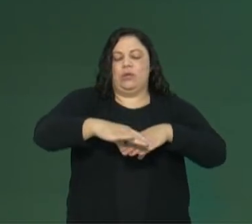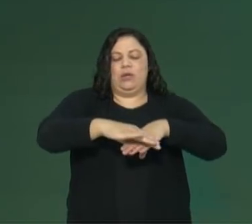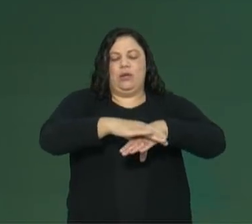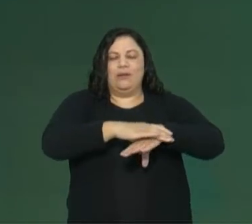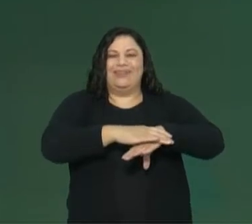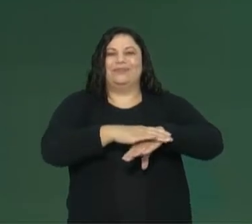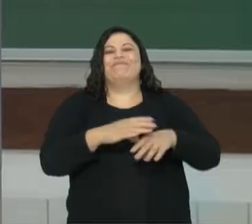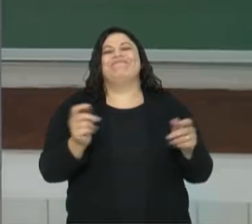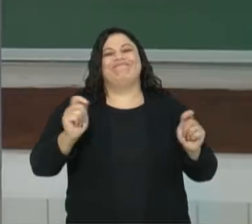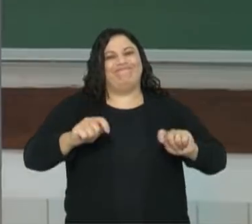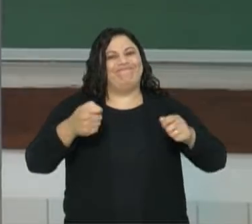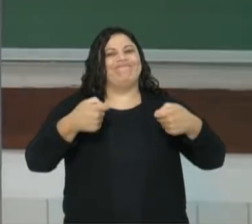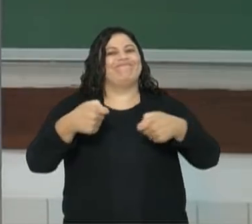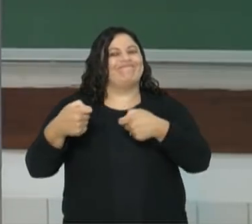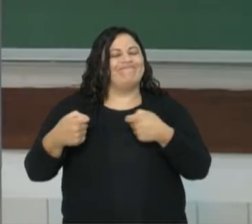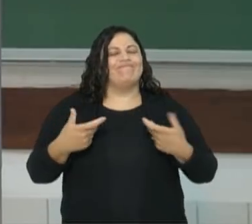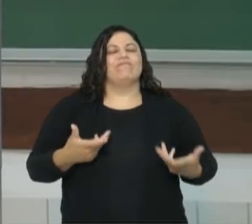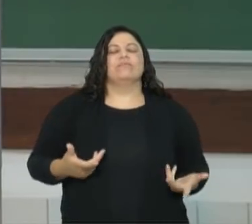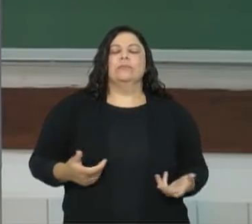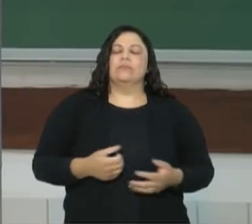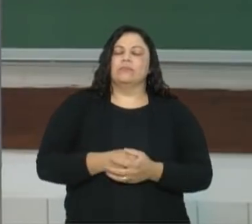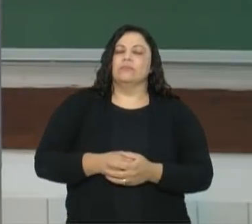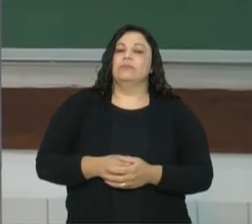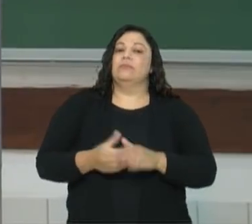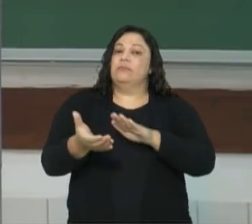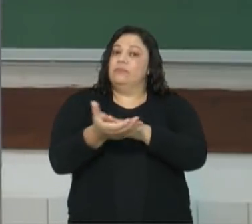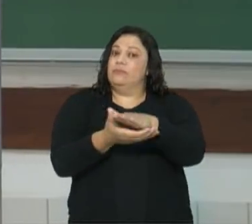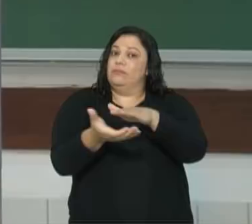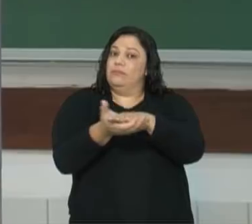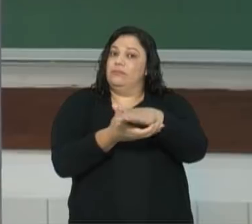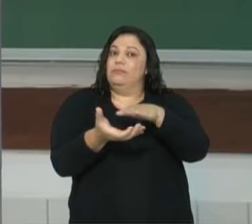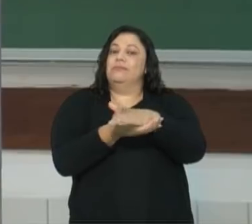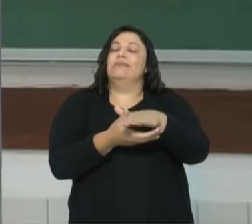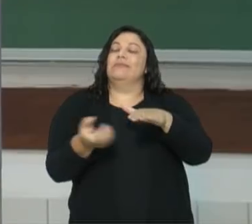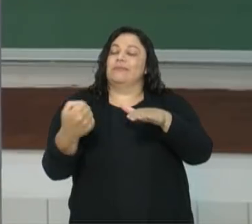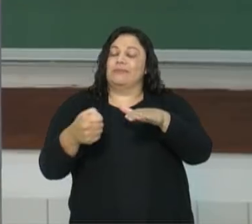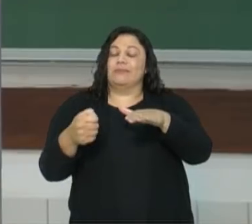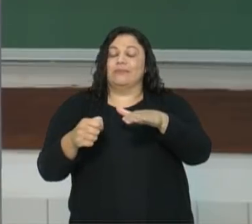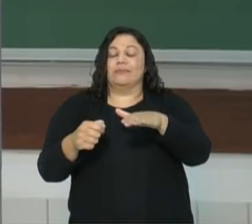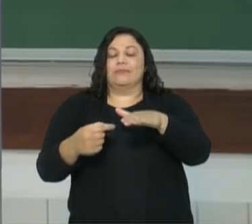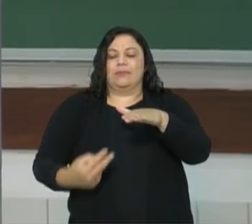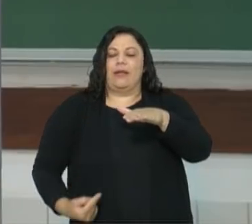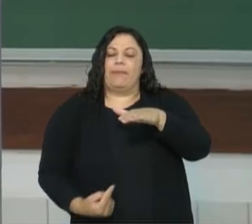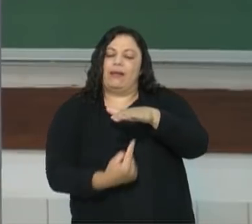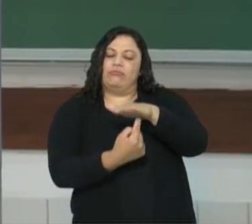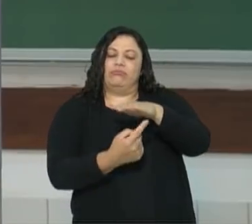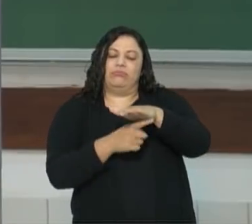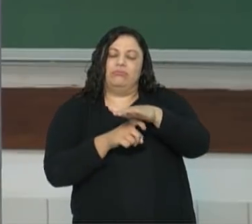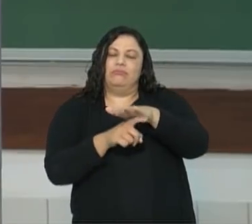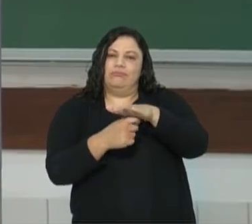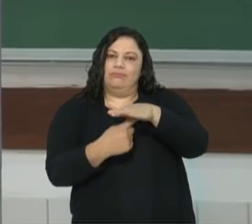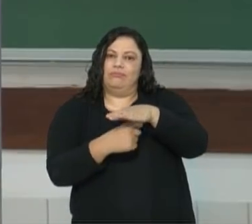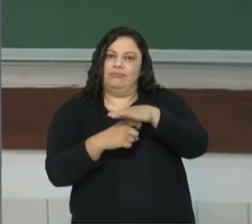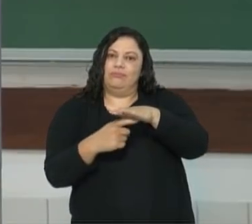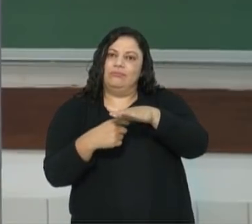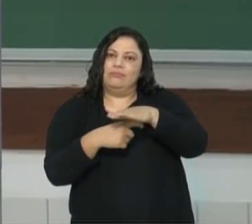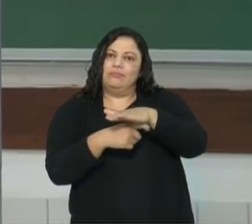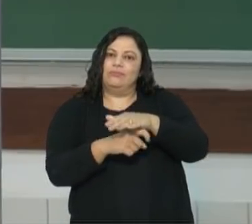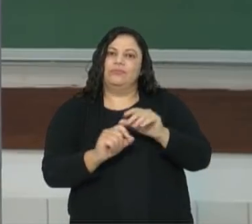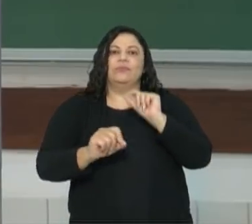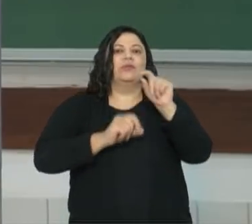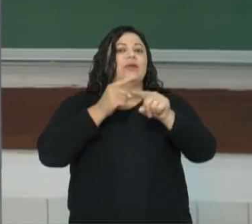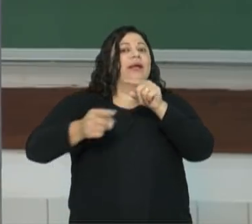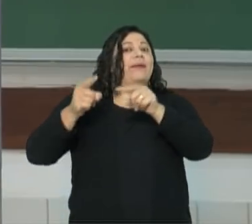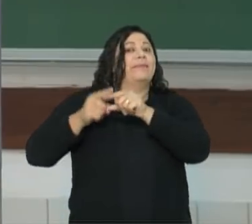pele. Se ela atravessa a pele e eu estiver calçado, ela não tem contato com a minha pele. O pessoal que costuma fazer algo que é